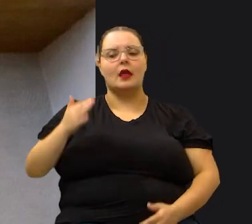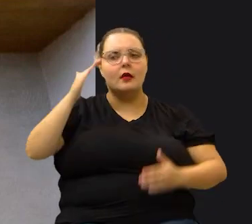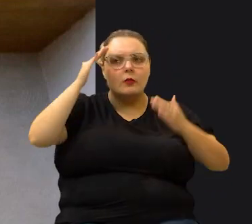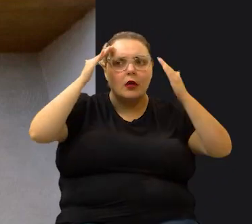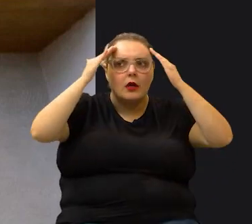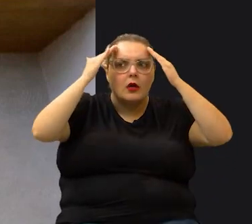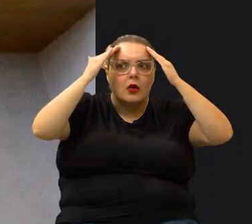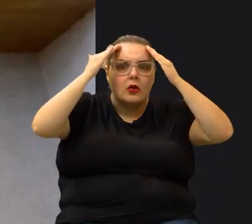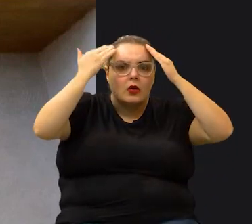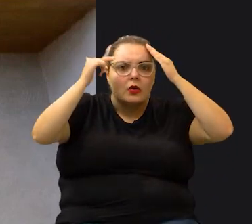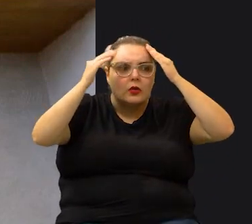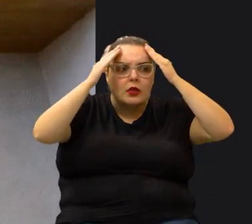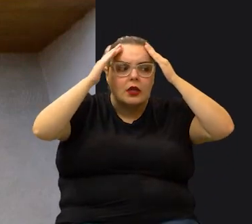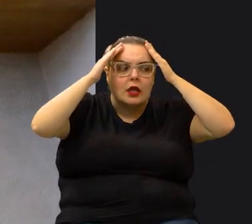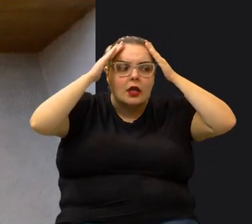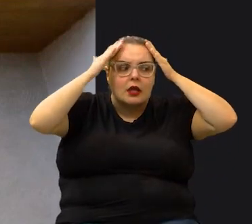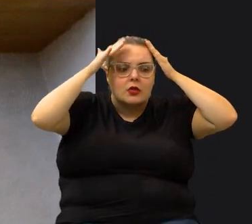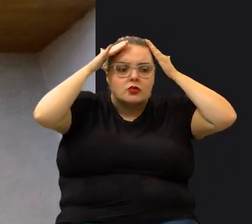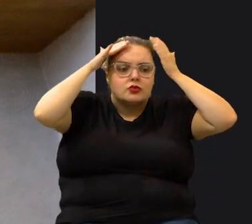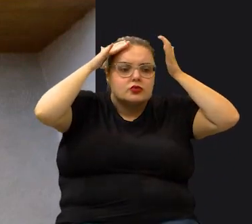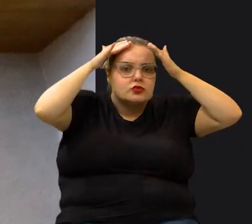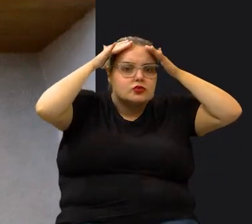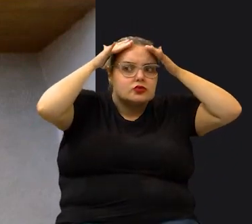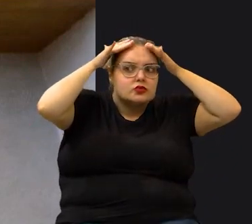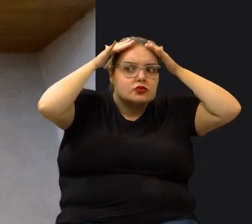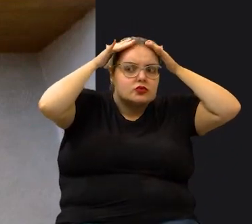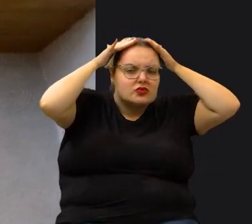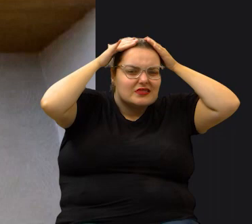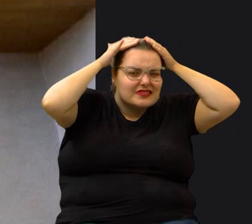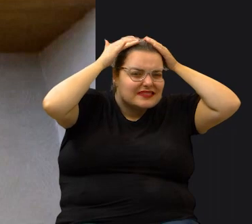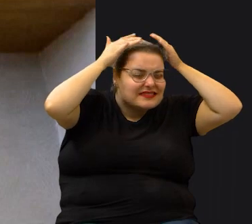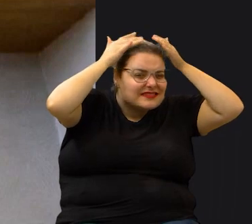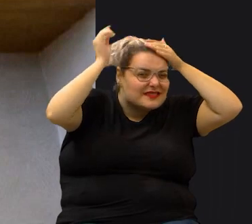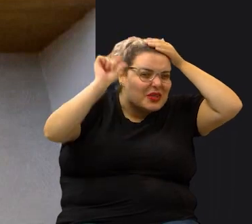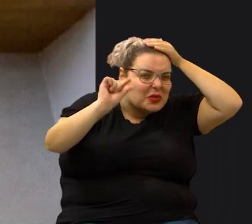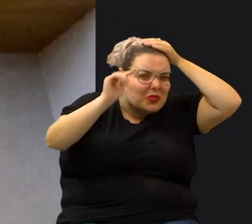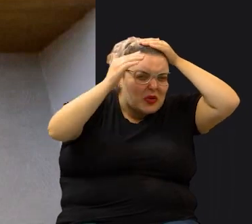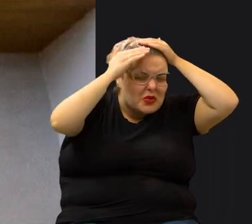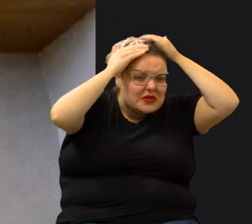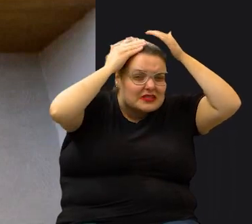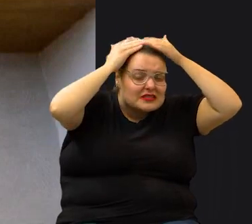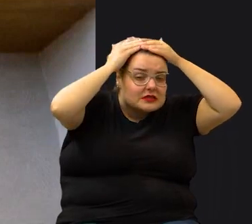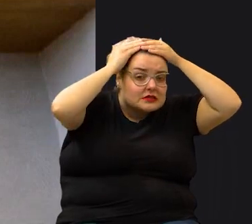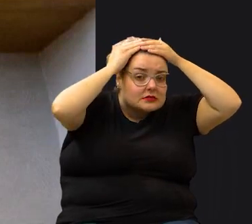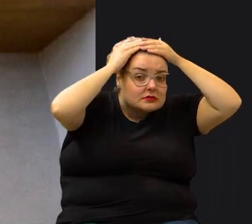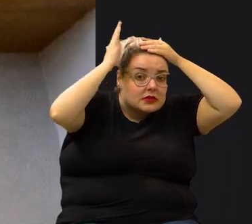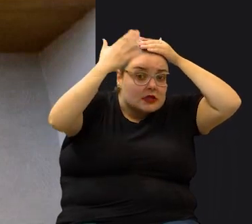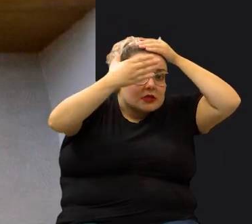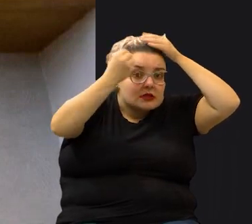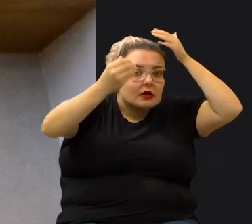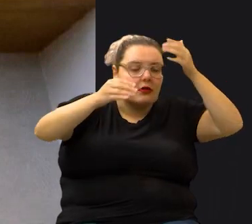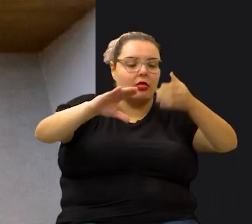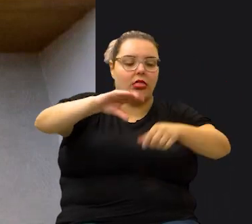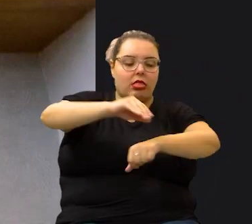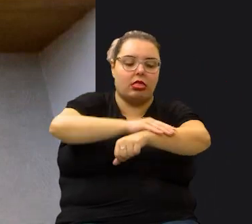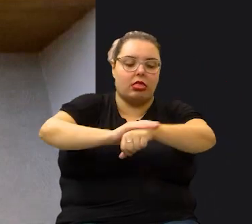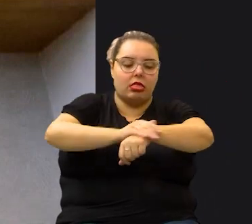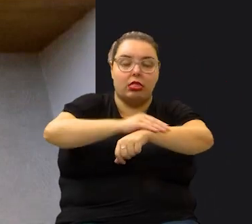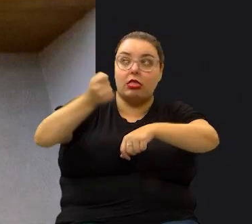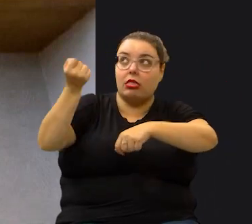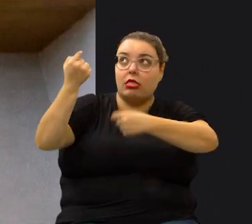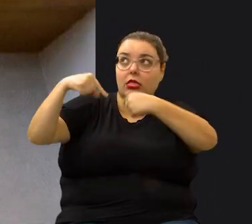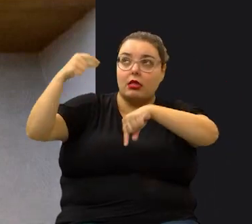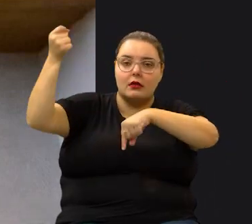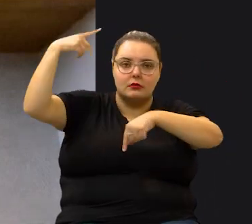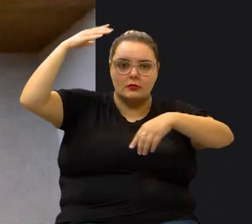elas têm pouco cabelo, poucos fios de cabelo no couro cabeludo e muitas vezes elas esquecem de aplicar o protetor solar e de hidratar